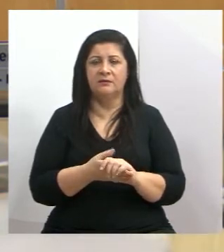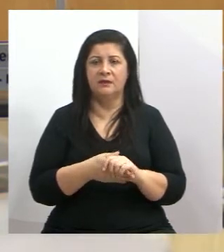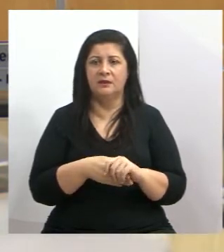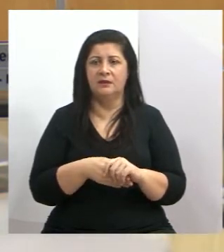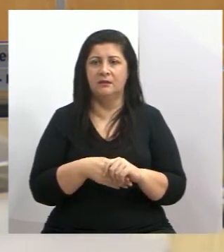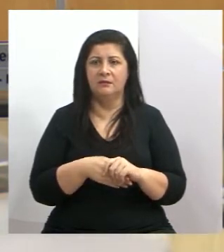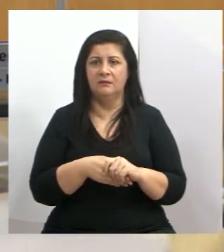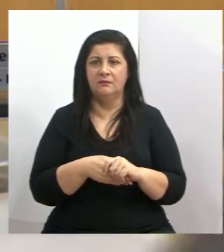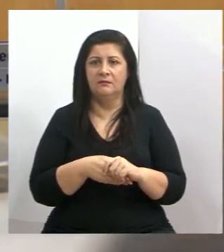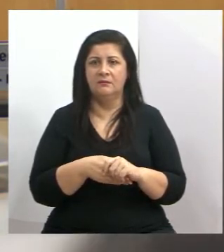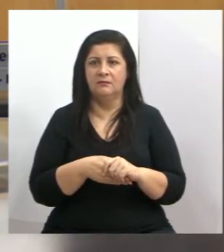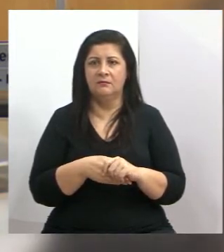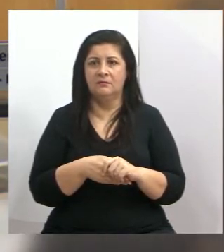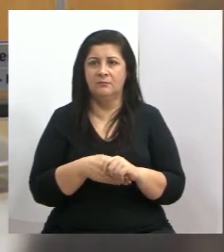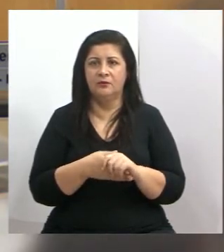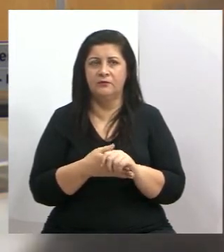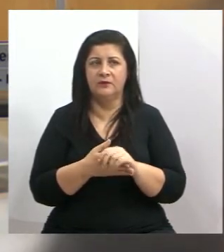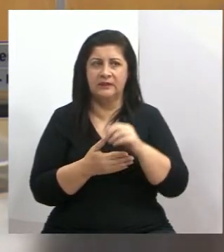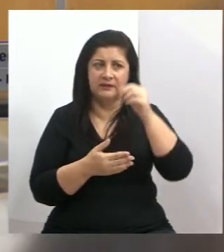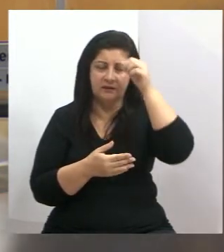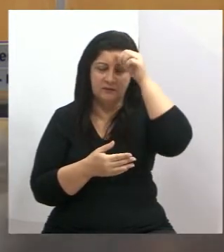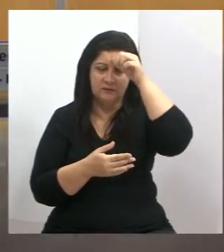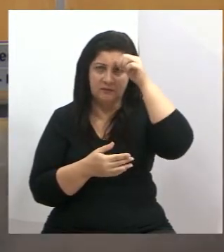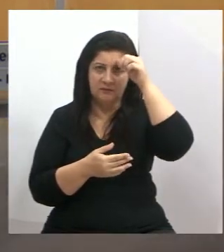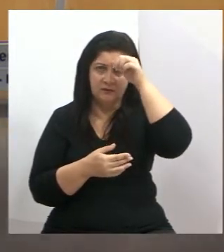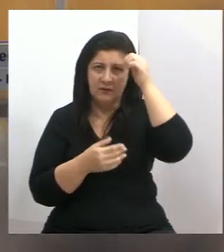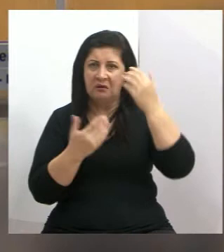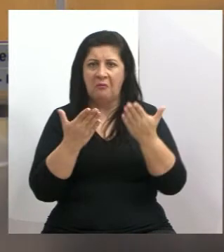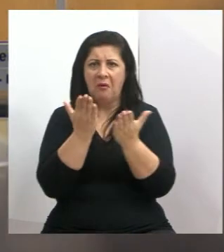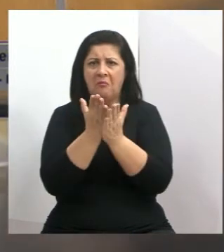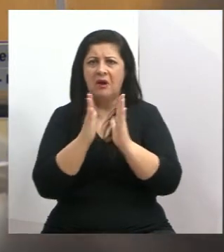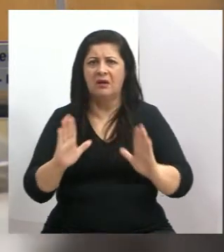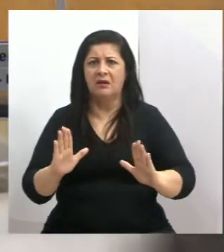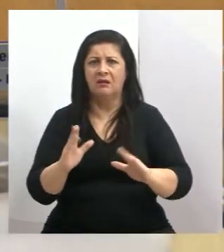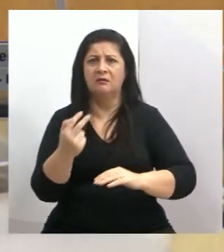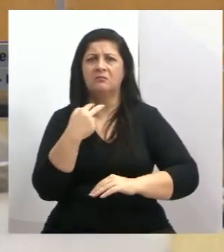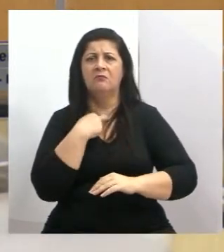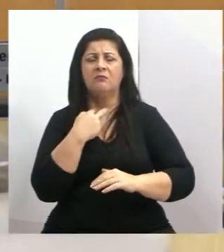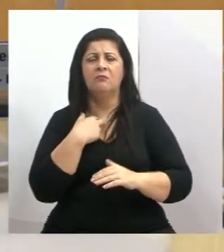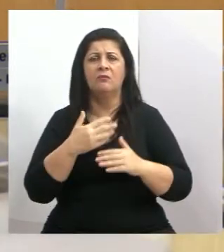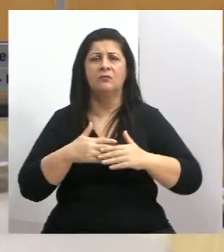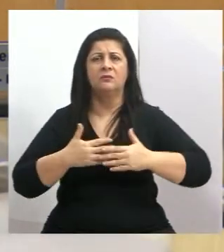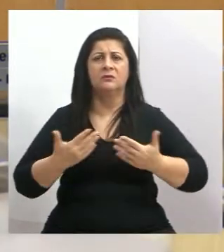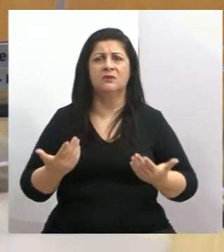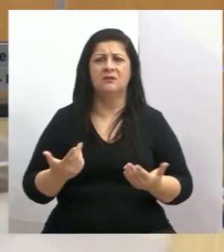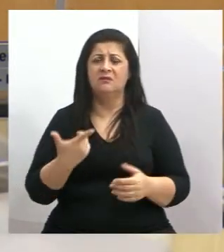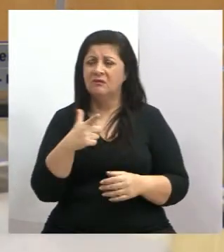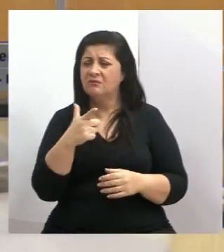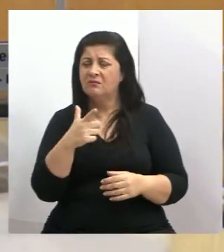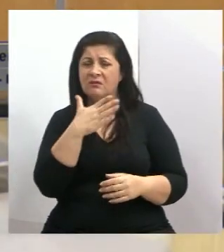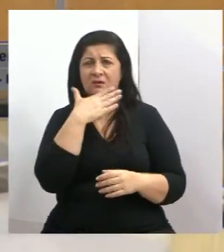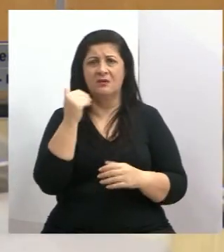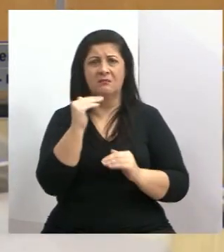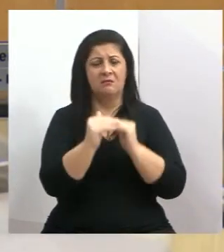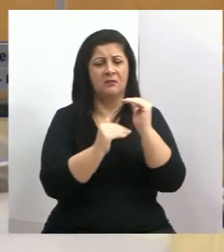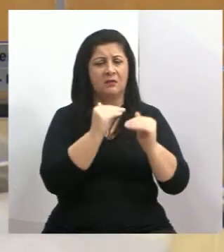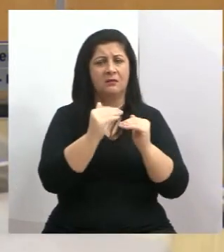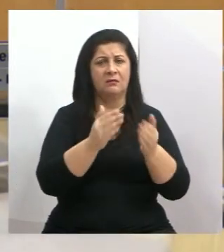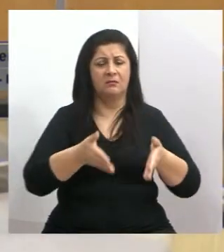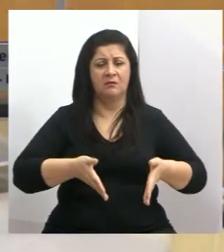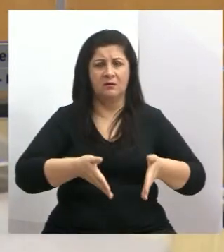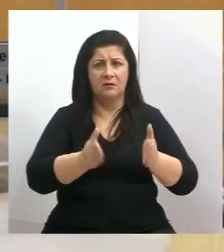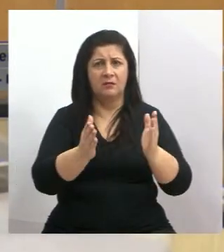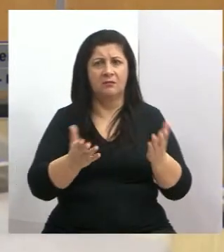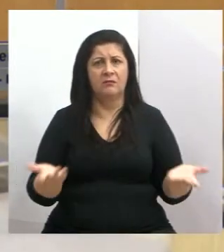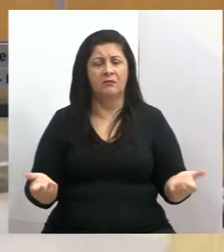congelada aquela área e nem ao menos eles podem ter uma melhoria na Via